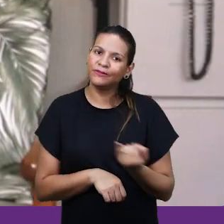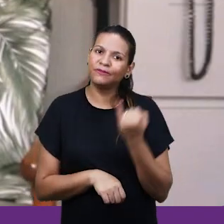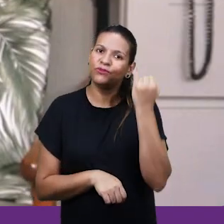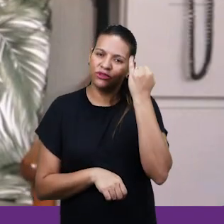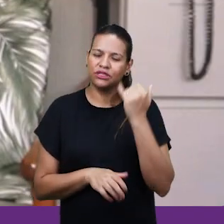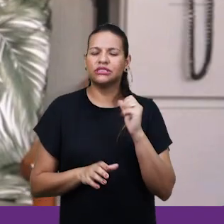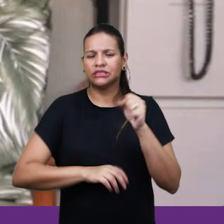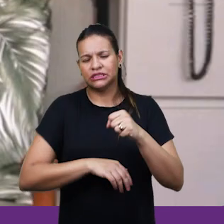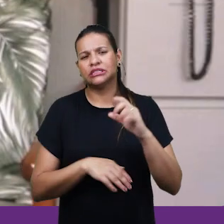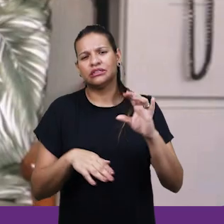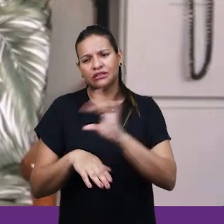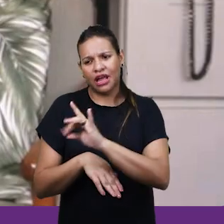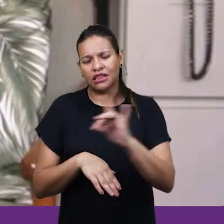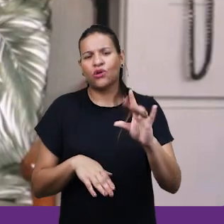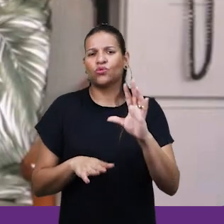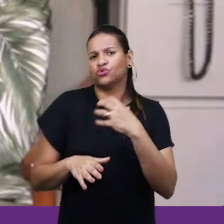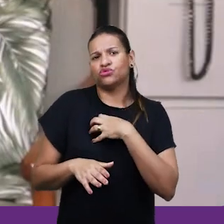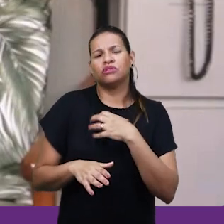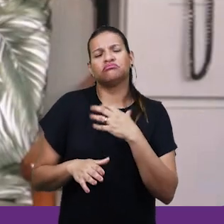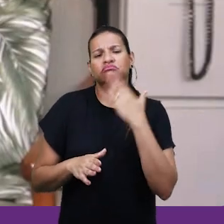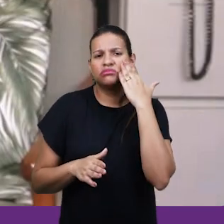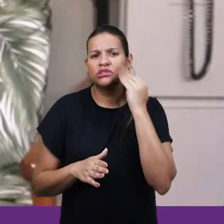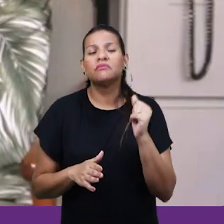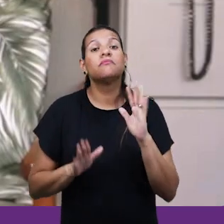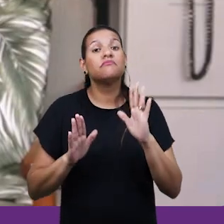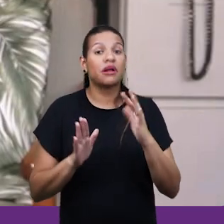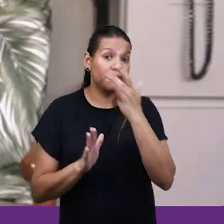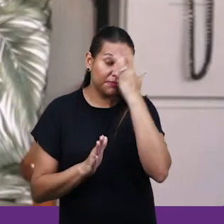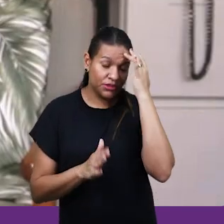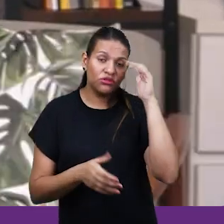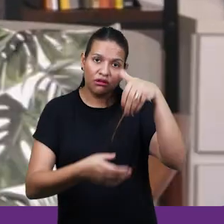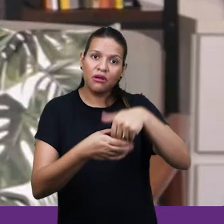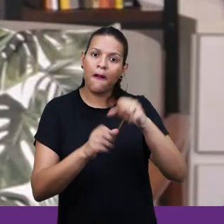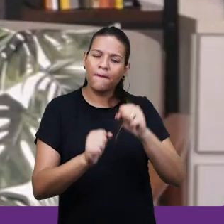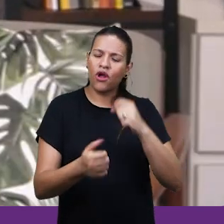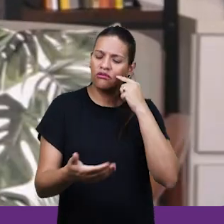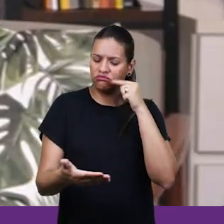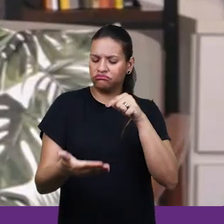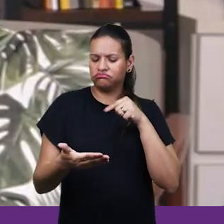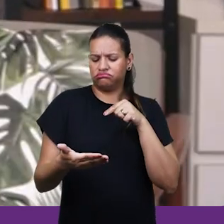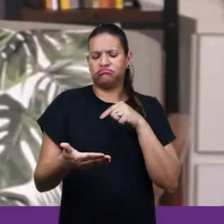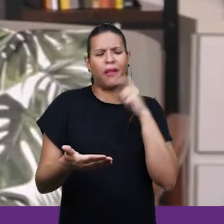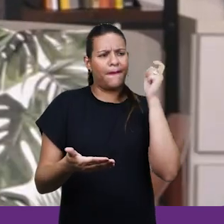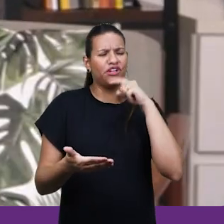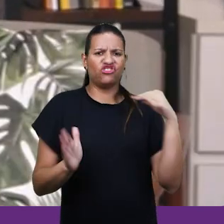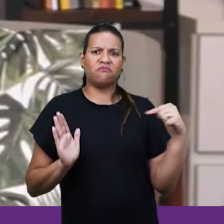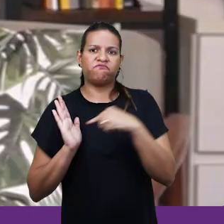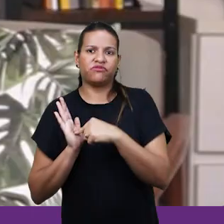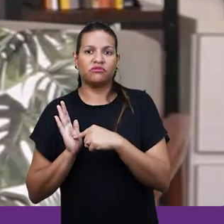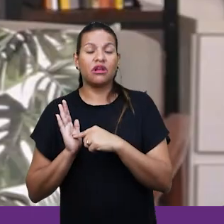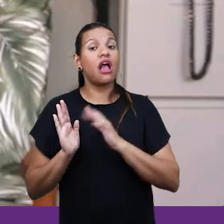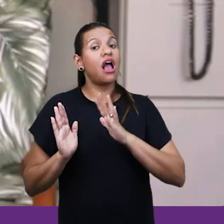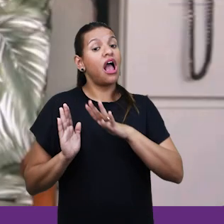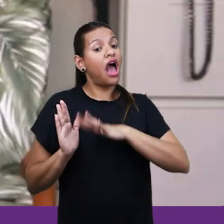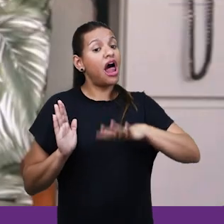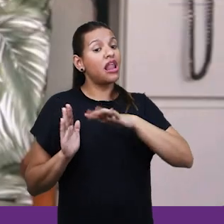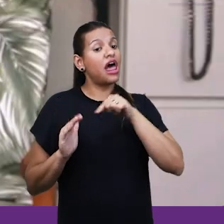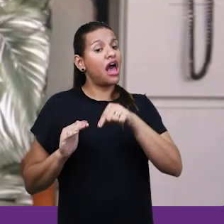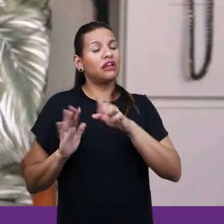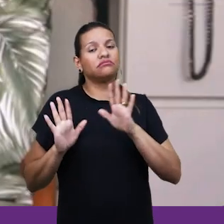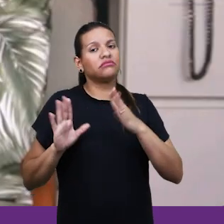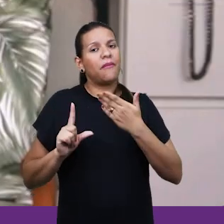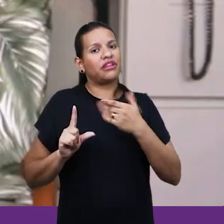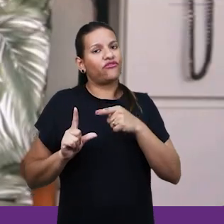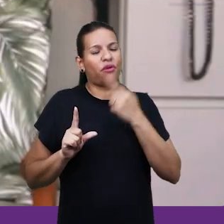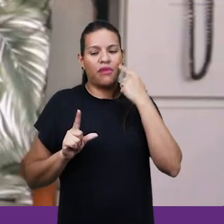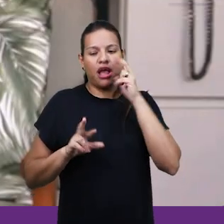recebam essas denúncias, porque a remoção imediata é algo muito importante. Cada uma tem seu caminho específico, né? O eleitor